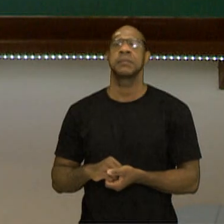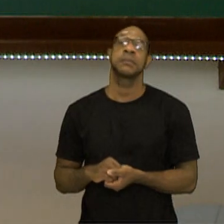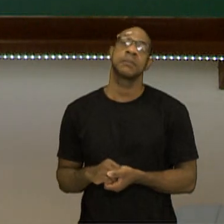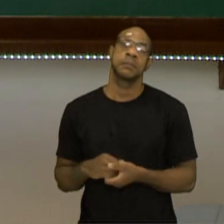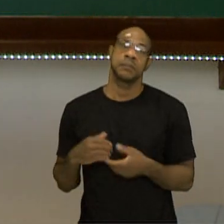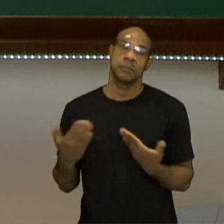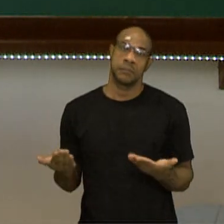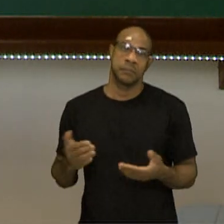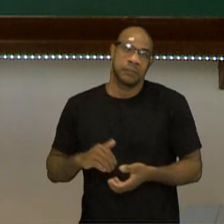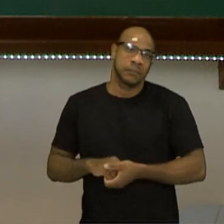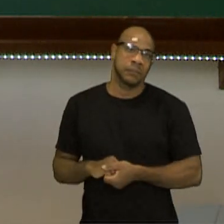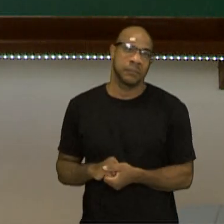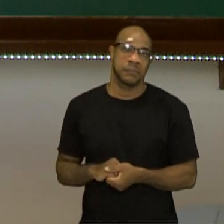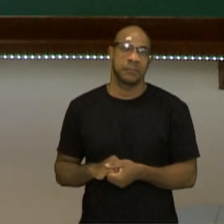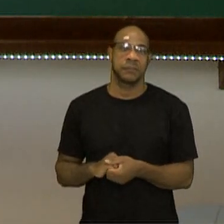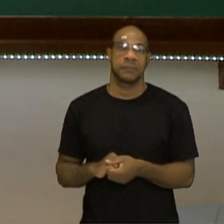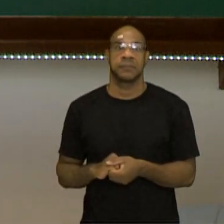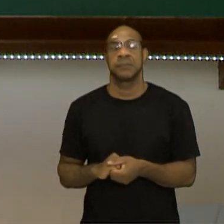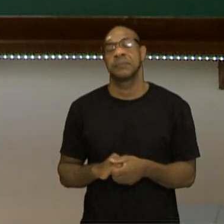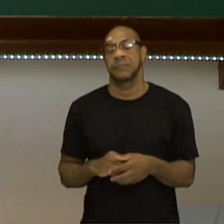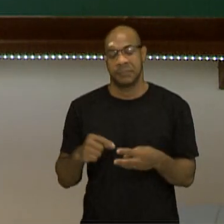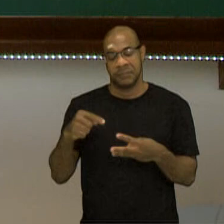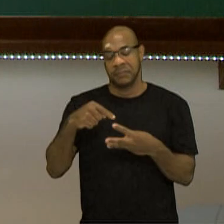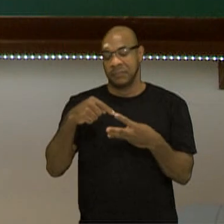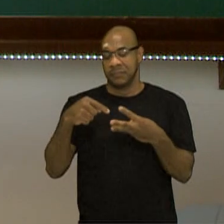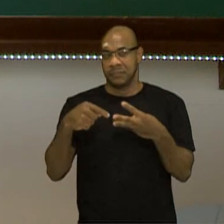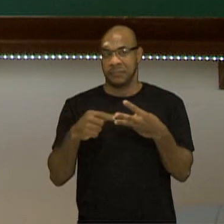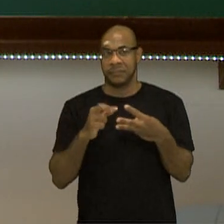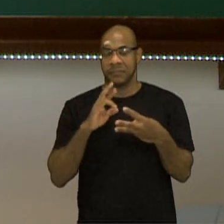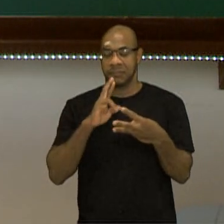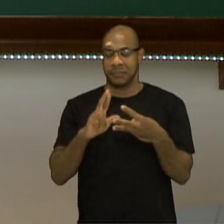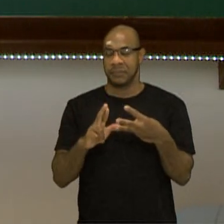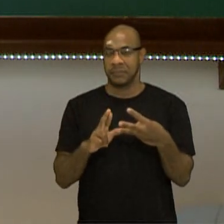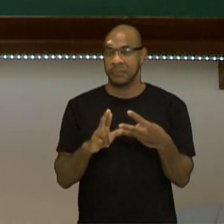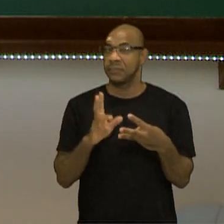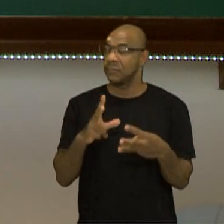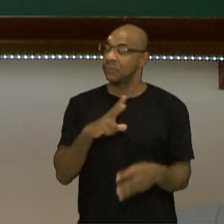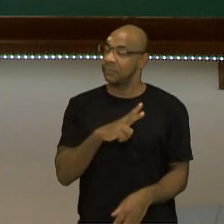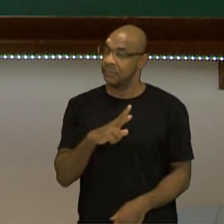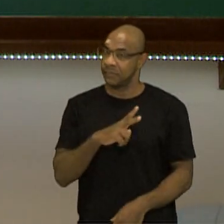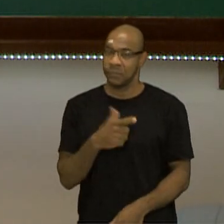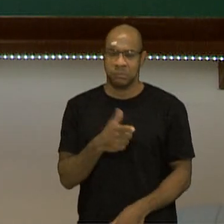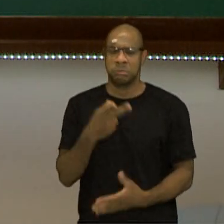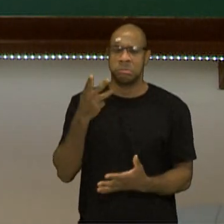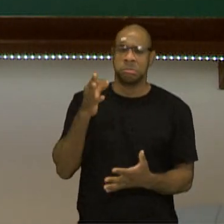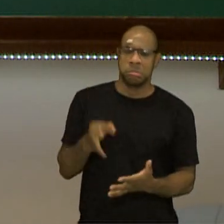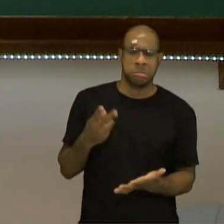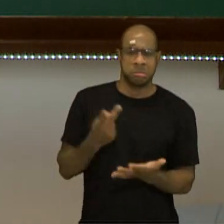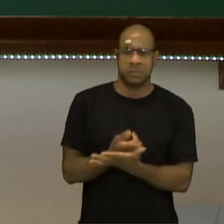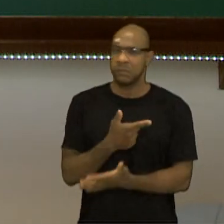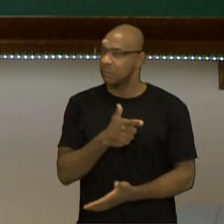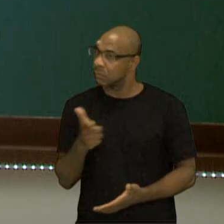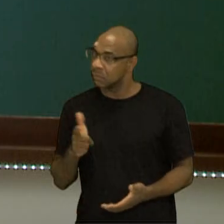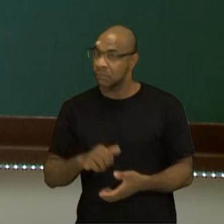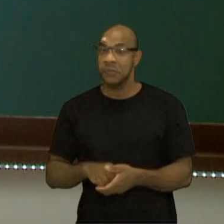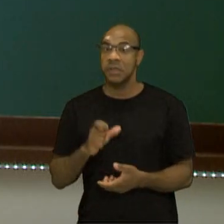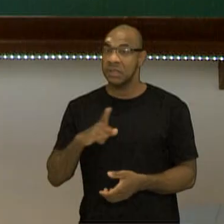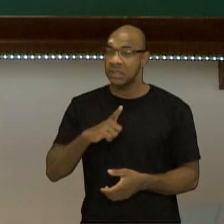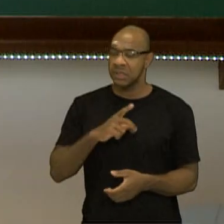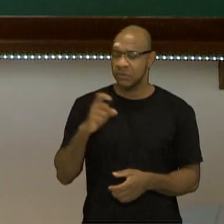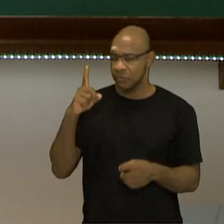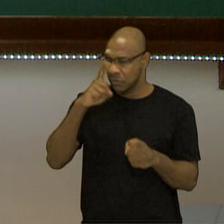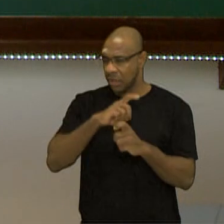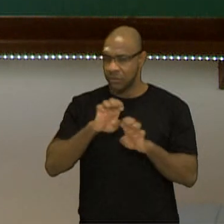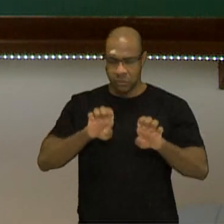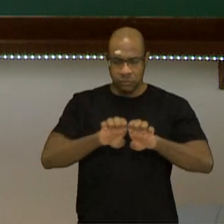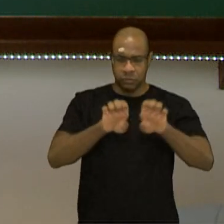Bom, gente, essas respostas são pessoais, então não existe certo ou errado. Se você teve alguma dificuldade com a estrutura da frase,